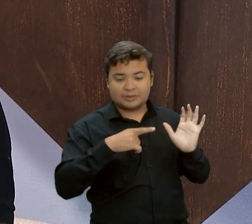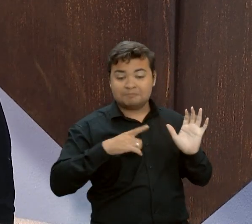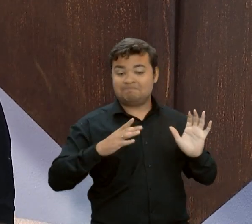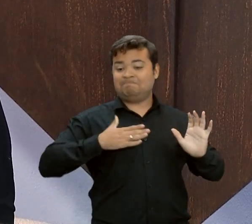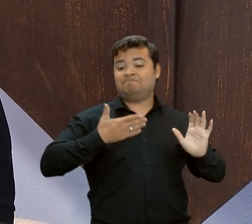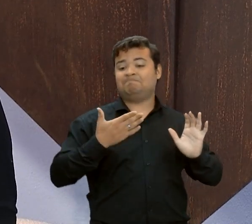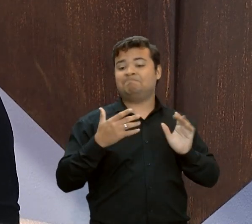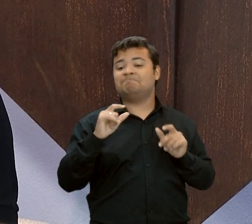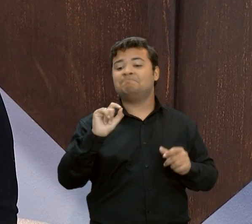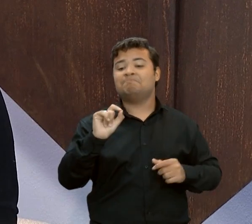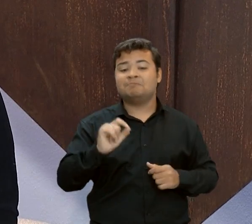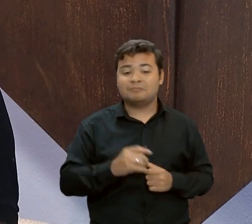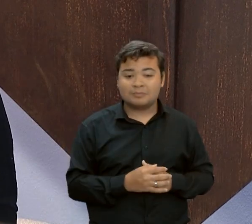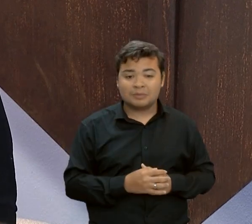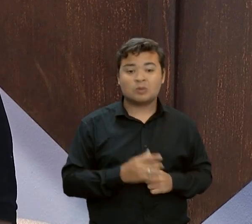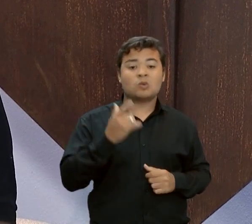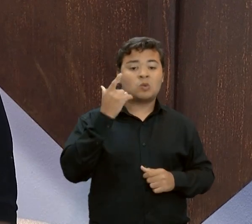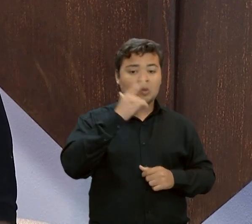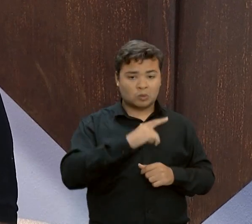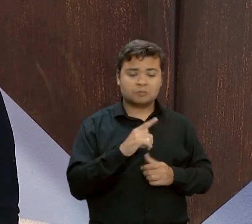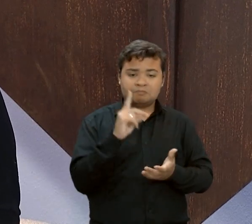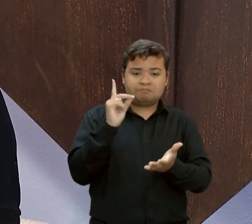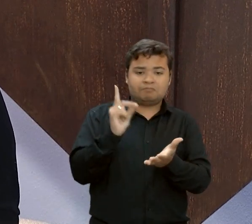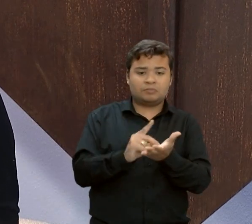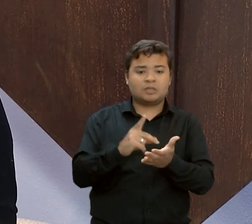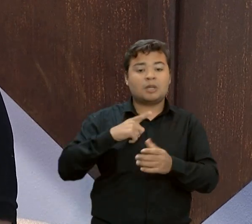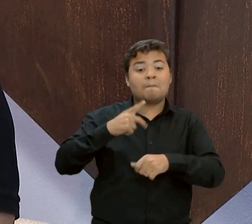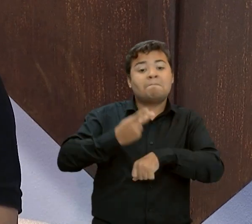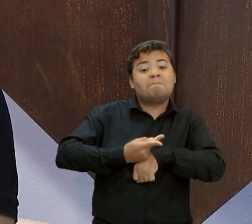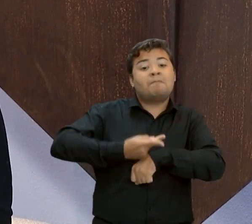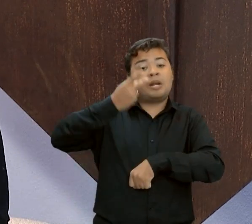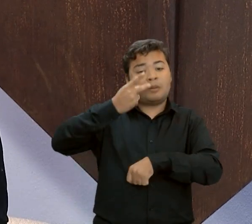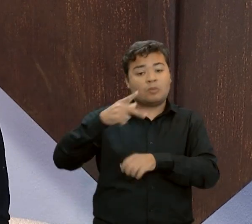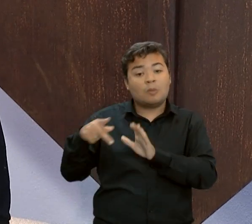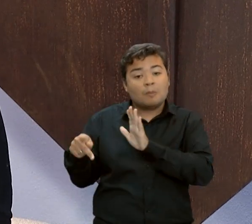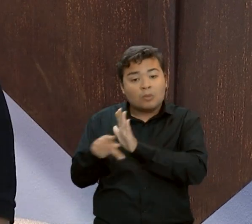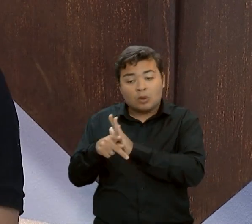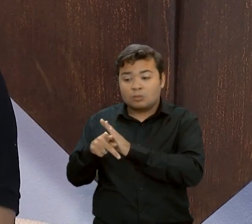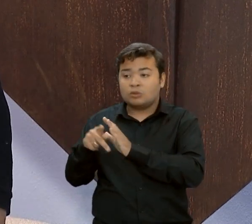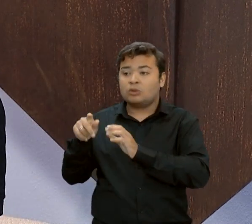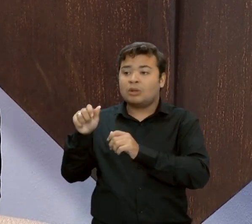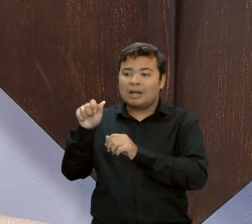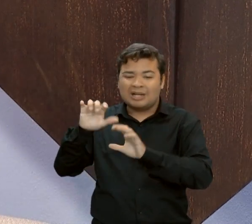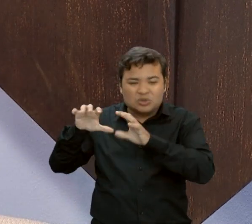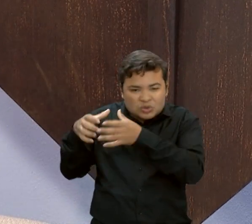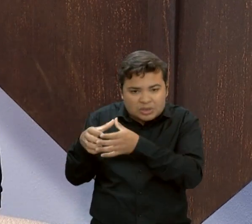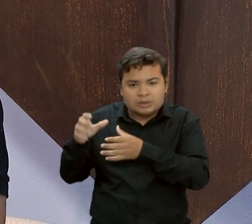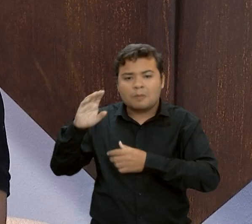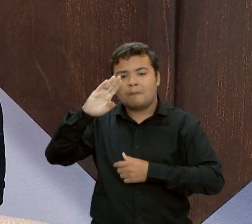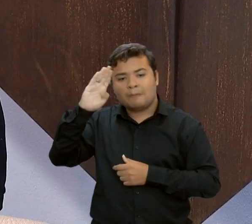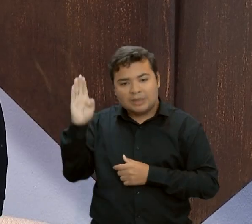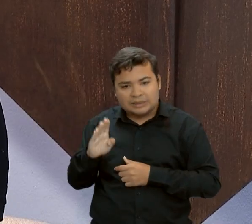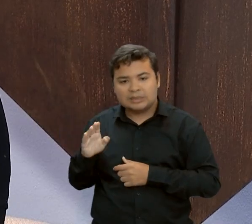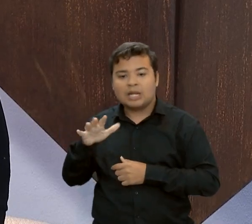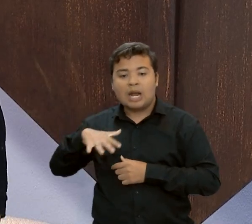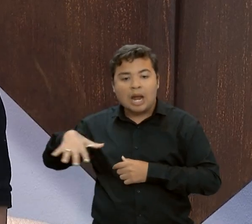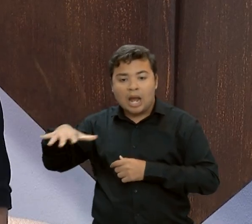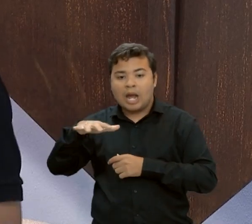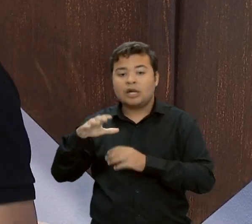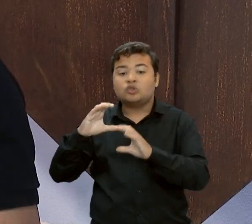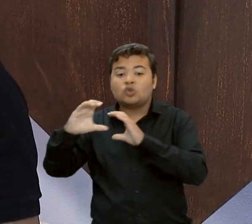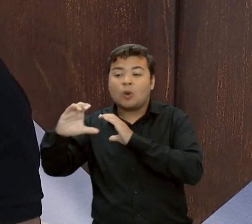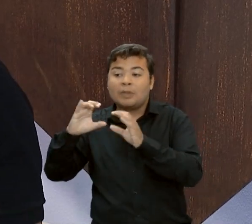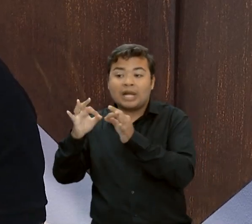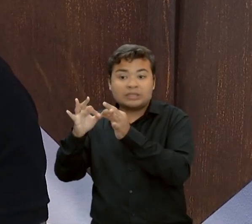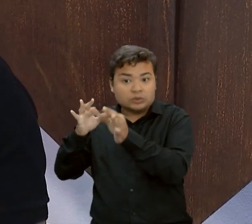né, de ter sido premiado, né, pela Sociedade Brasileira de Telecomunicações. Os meus pares da área técnica, que não